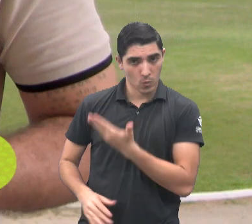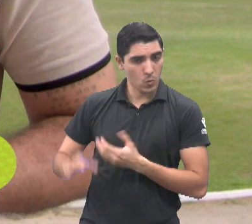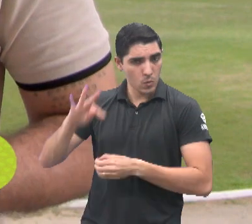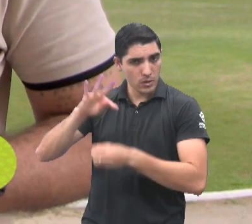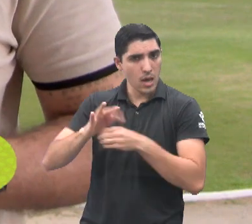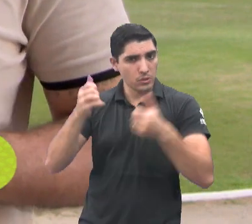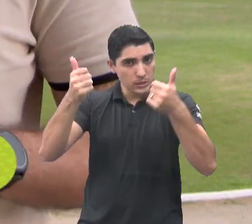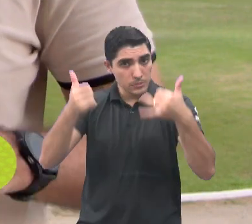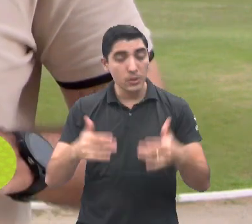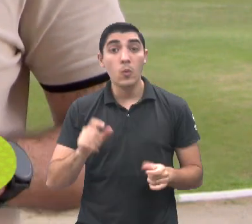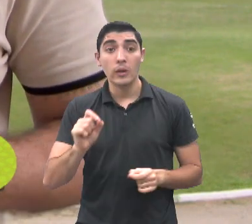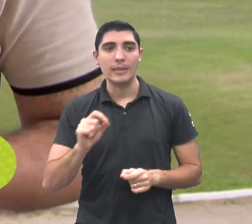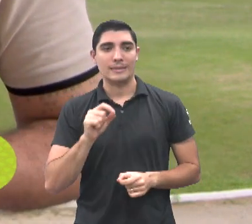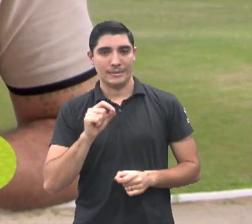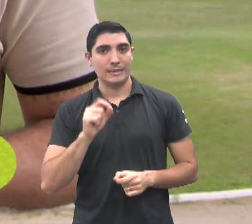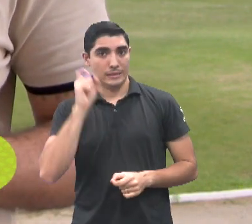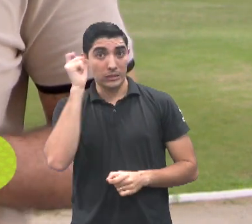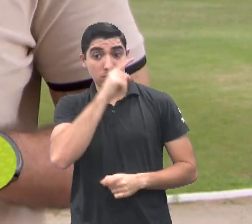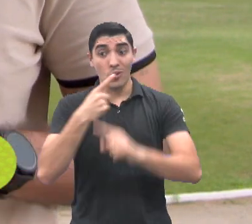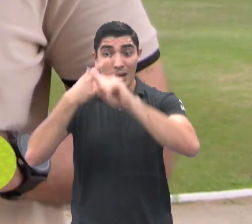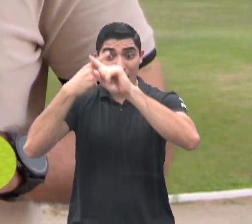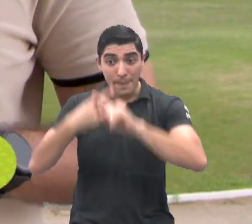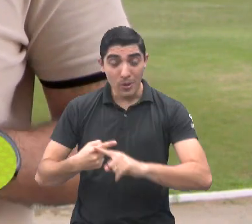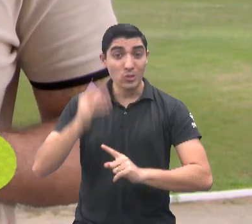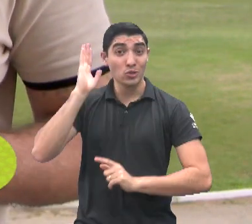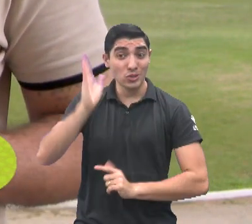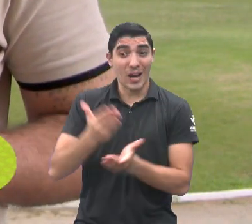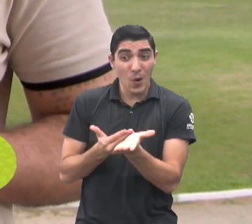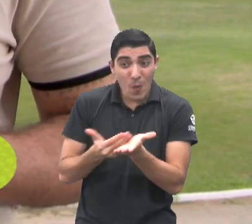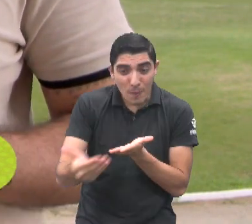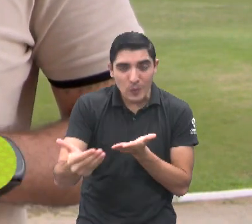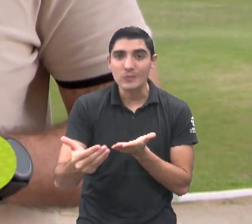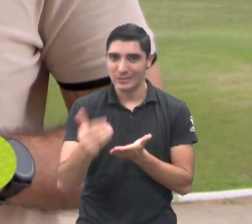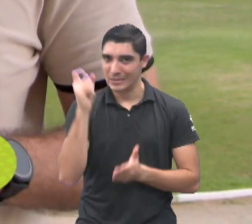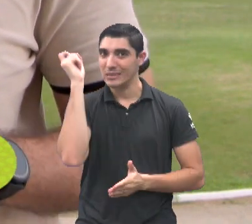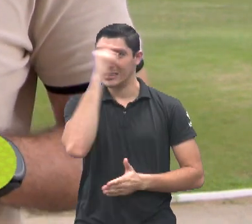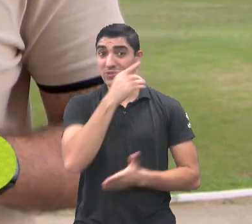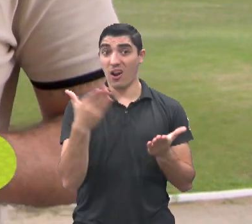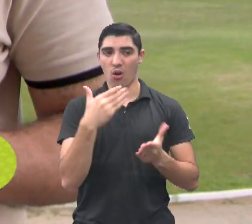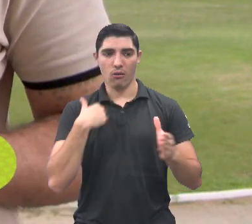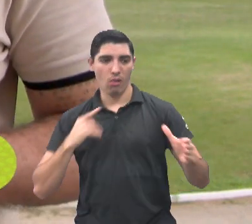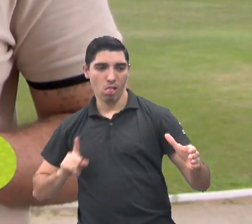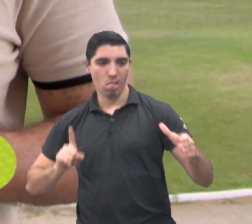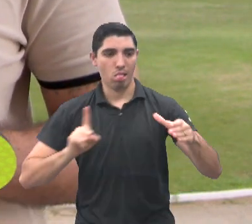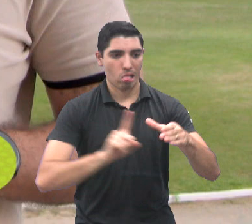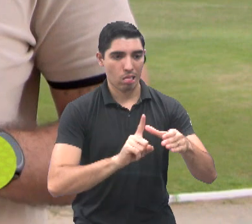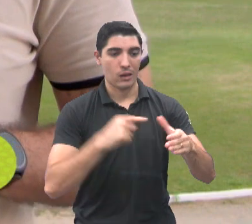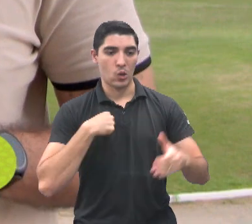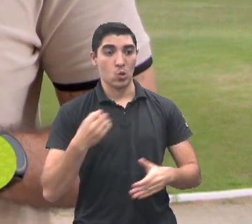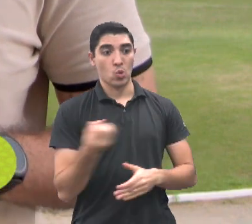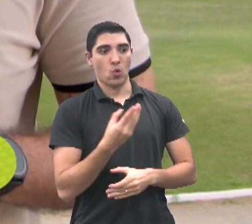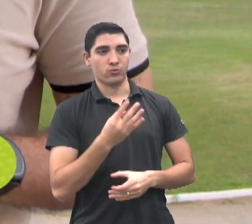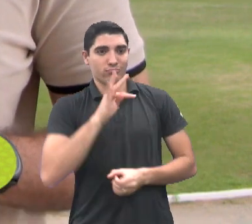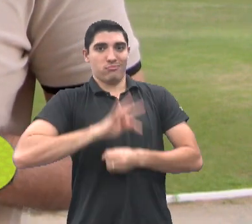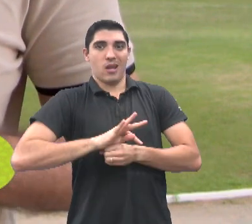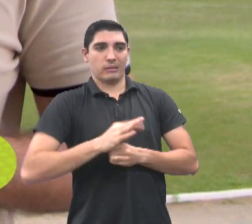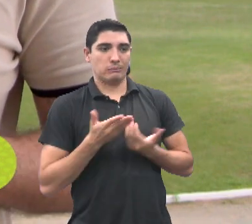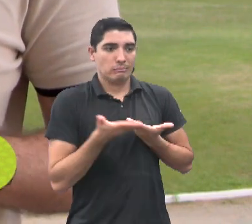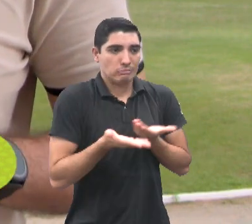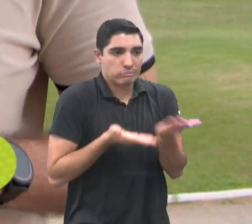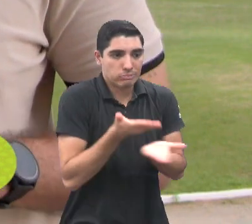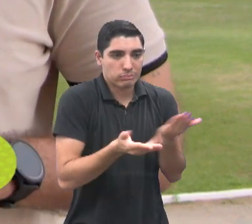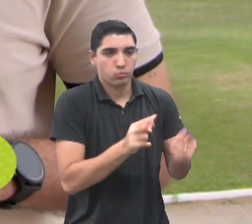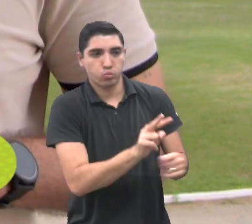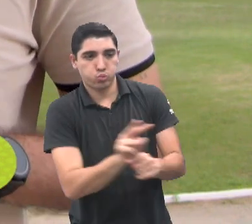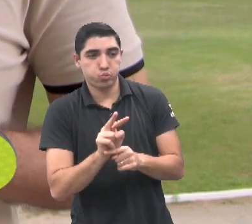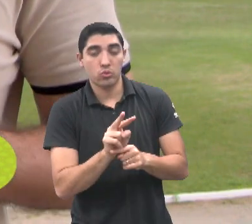assumir um time com o campeonato andando. O campeonato já está aí na 8ª rodada, vamos para a 9ª rodada agora. Então ele comentou um pouquinho como